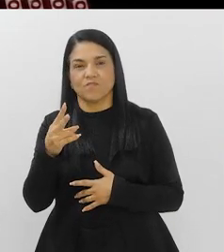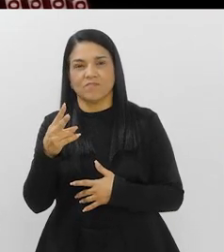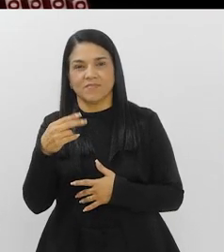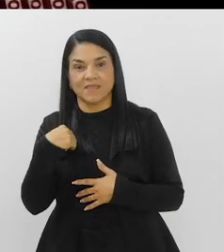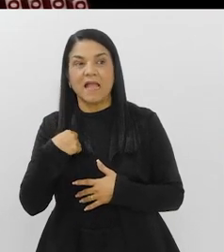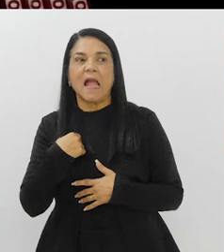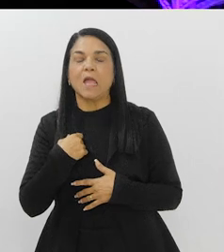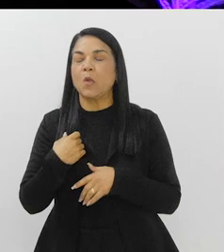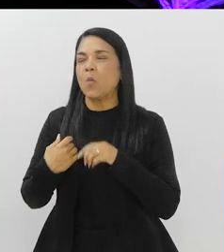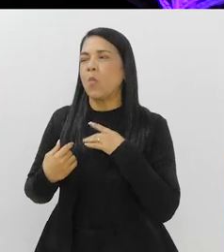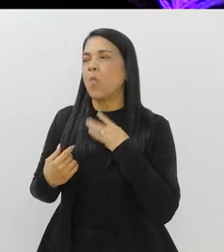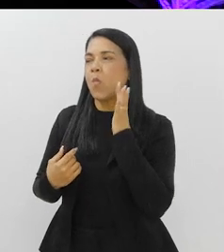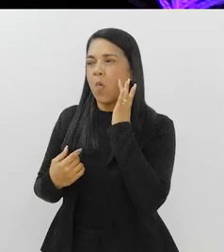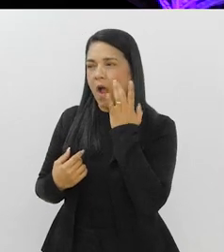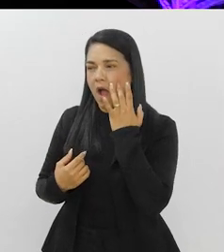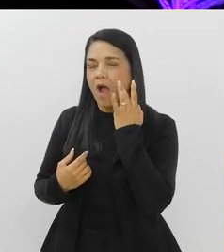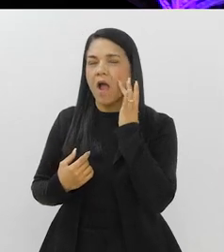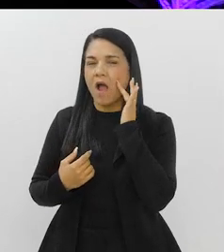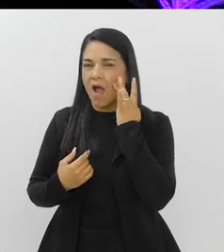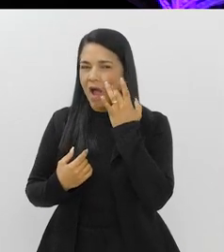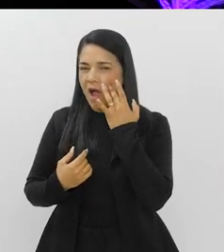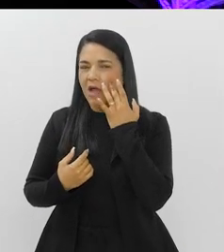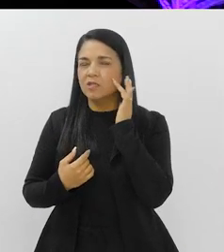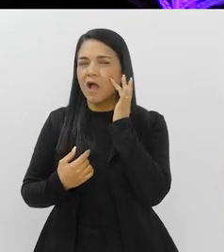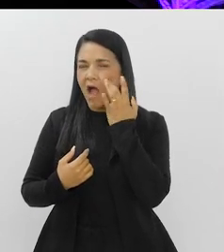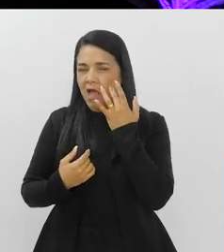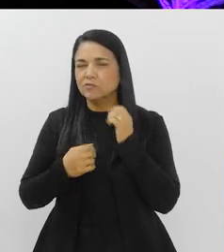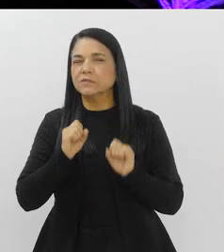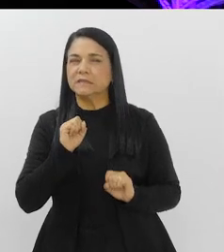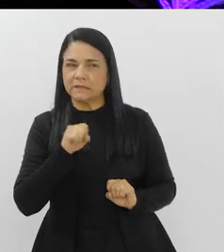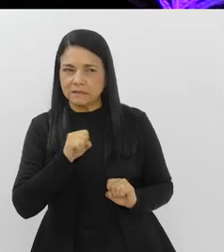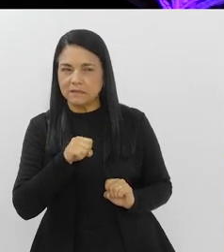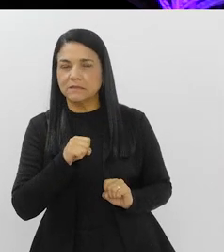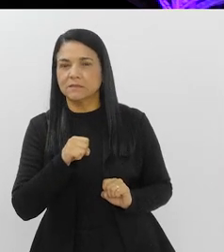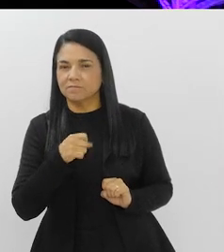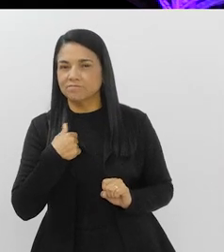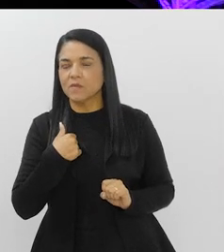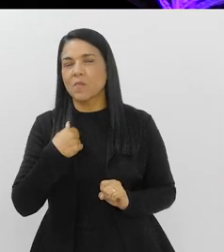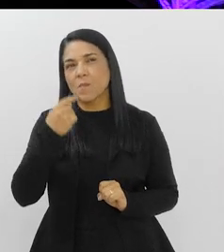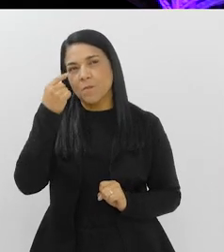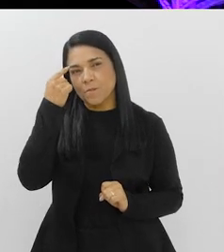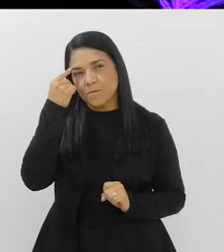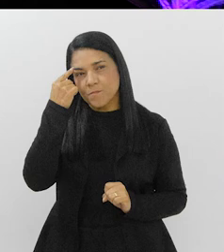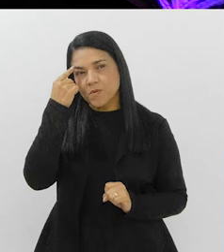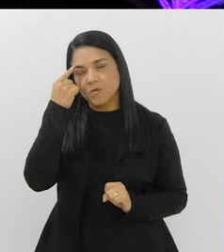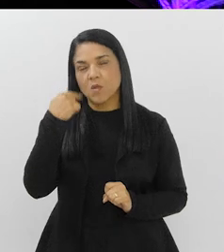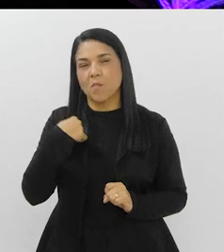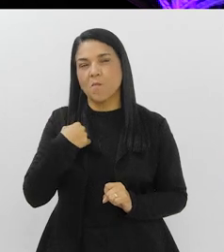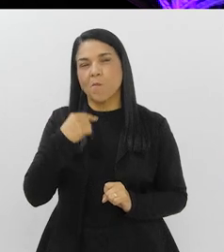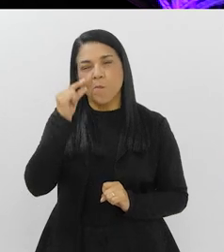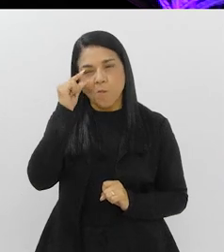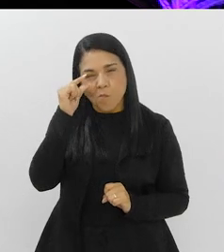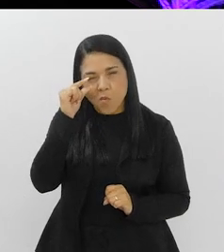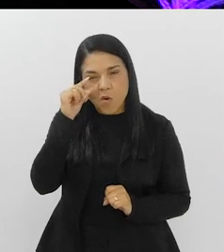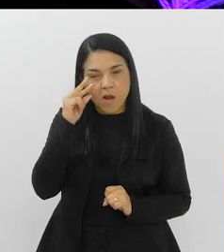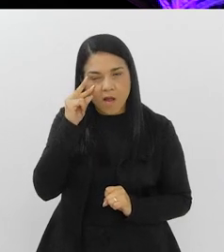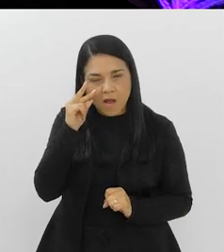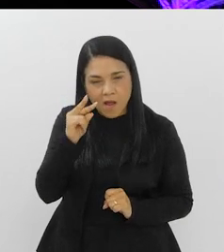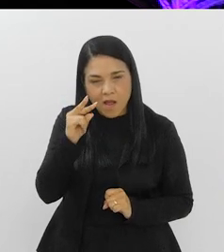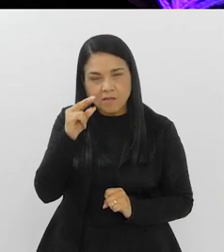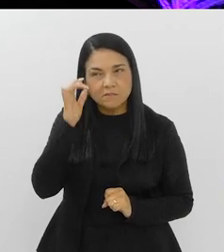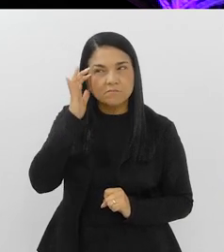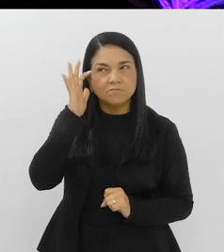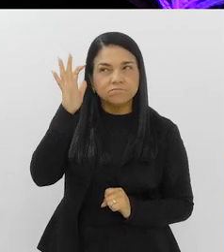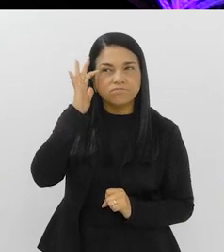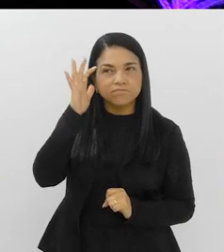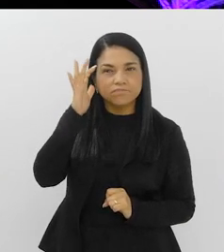é Acho que sim eu acho que sim eu digo acho porque às vezes quando a gente tem pouca visão a gente sempre tem